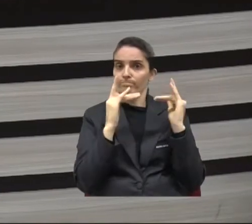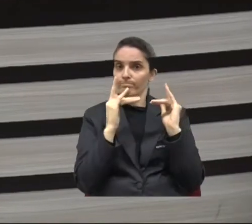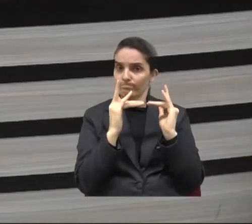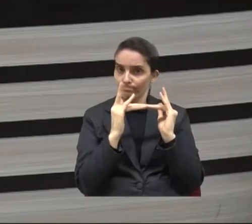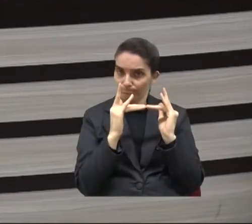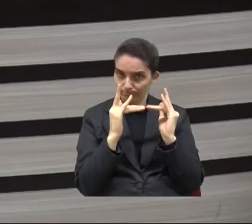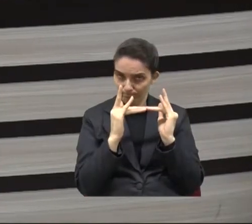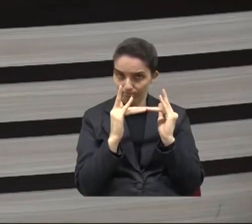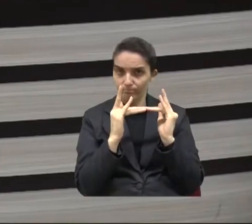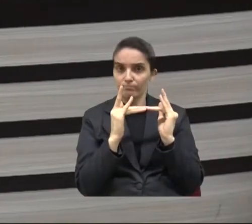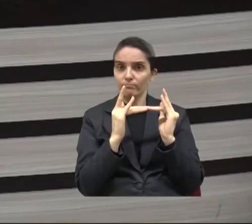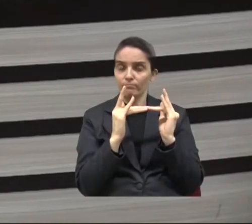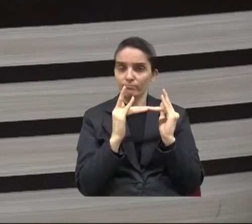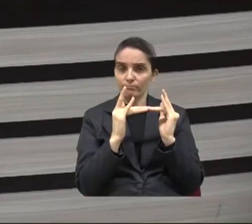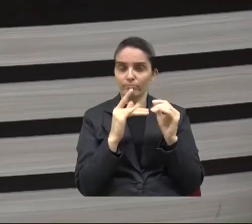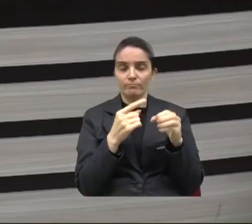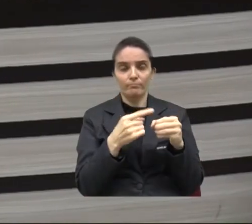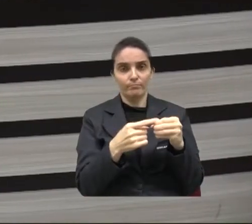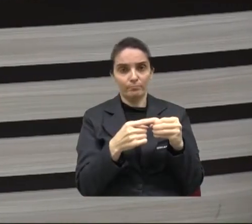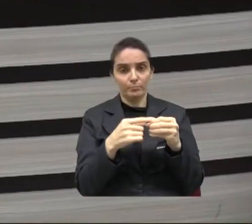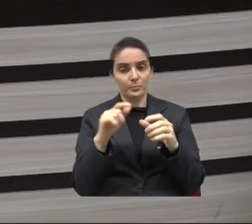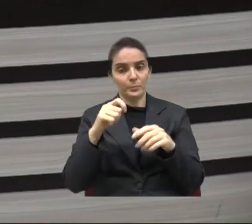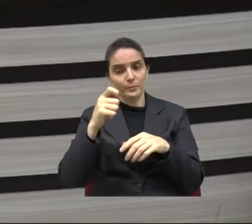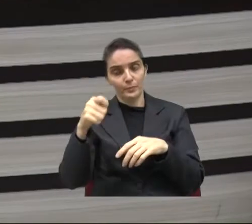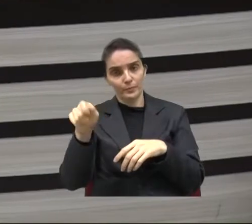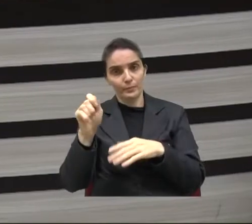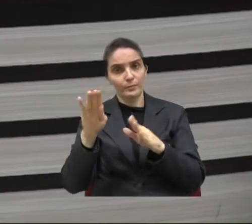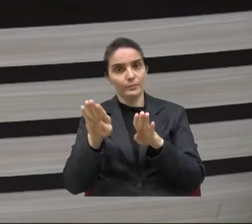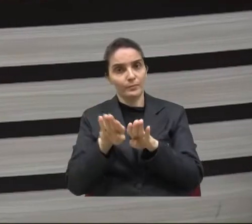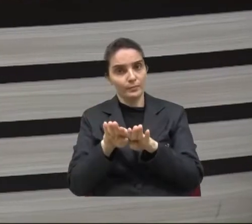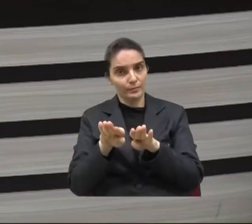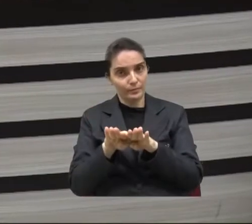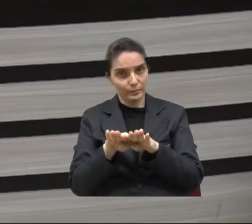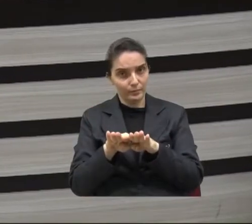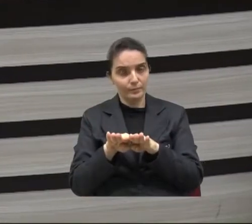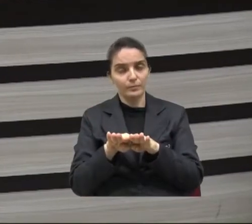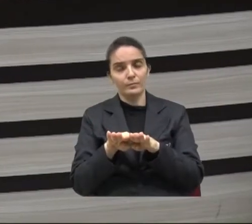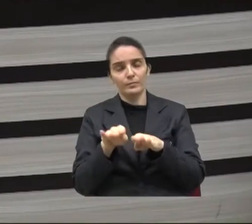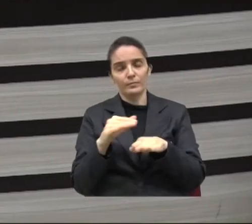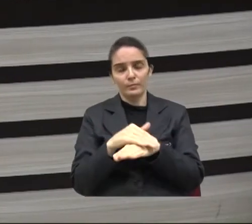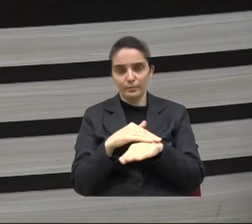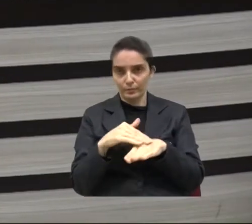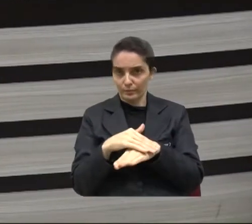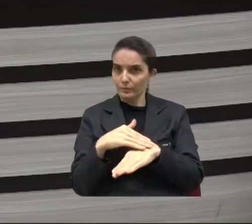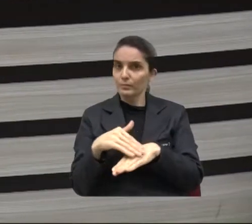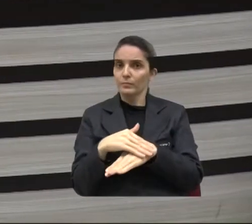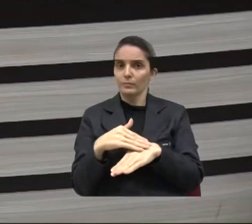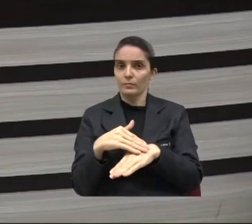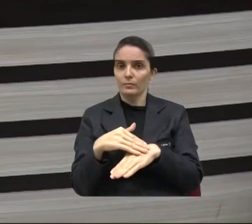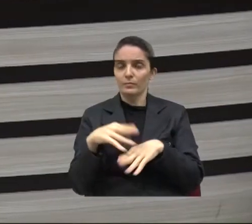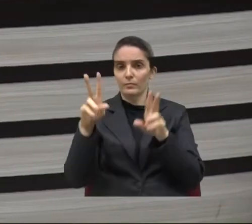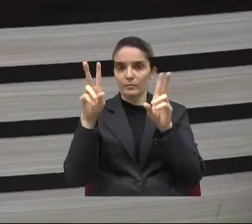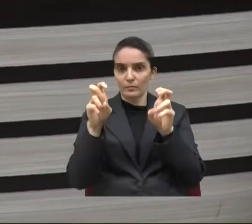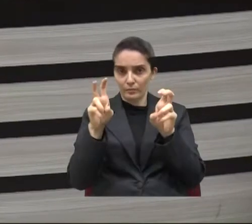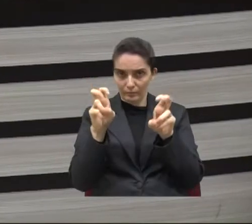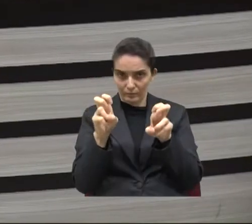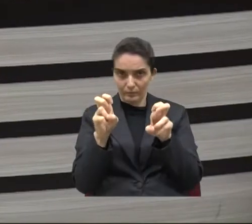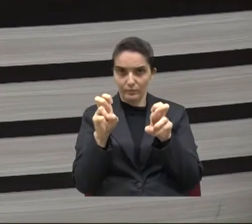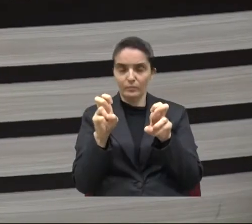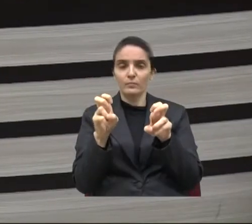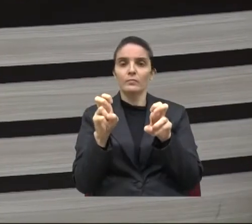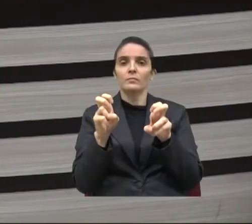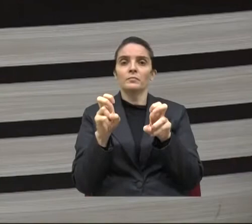municipal. Então, a associação também poderia entrar nessa conversa a respeito